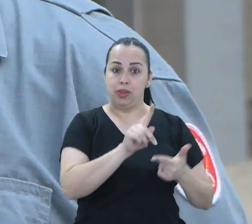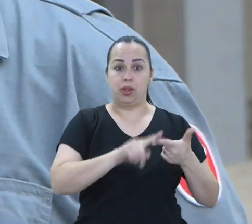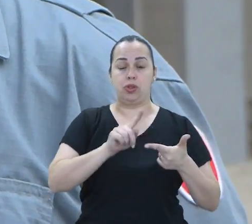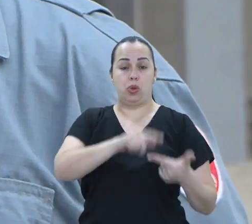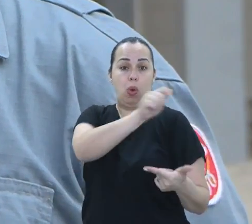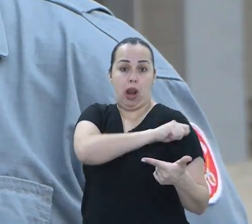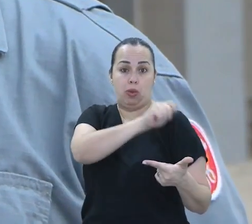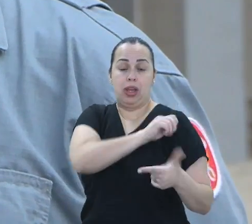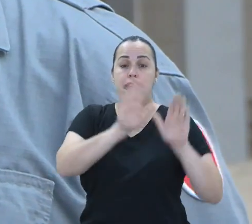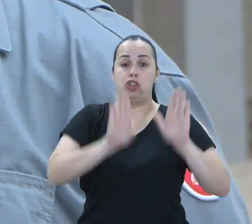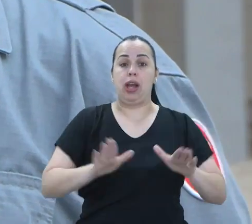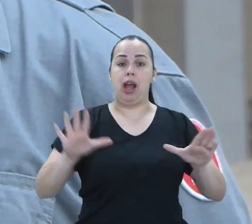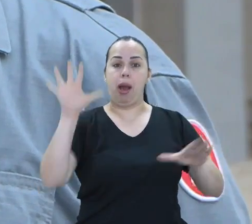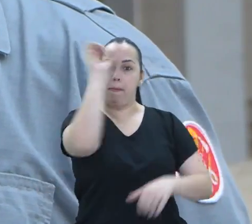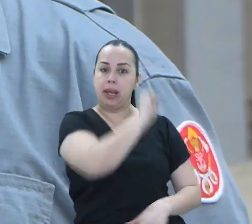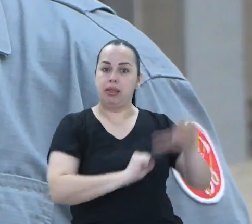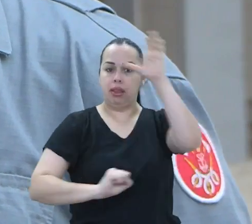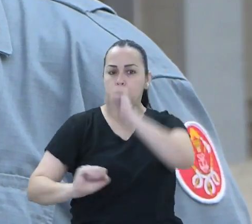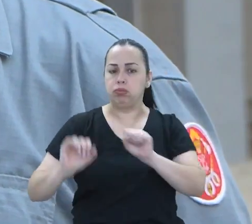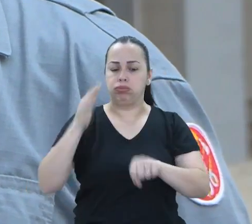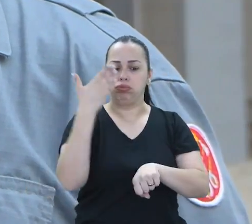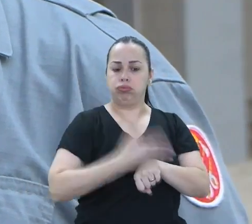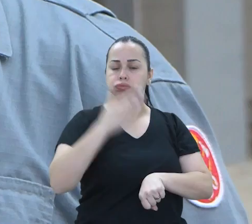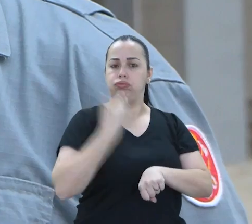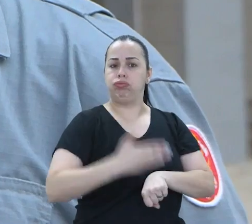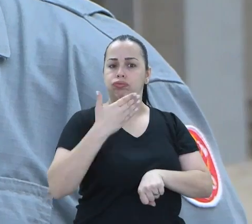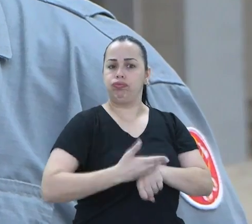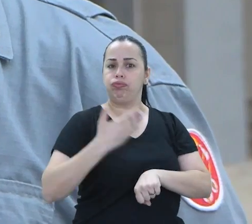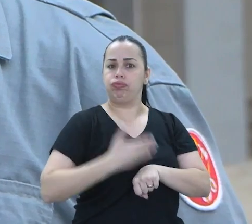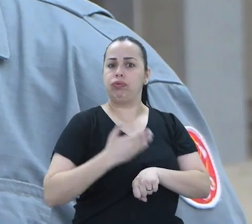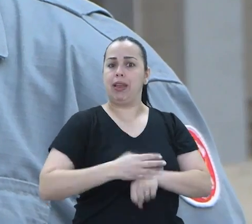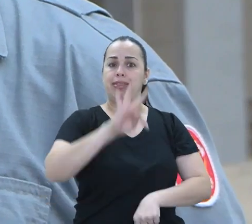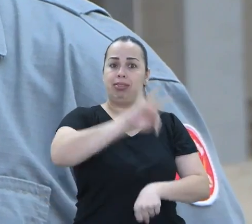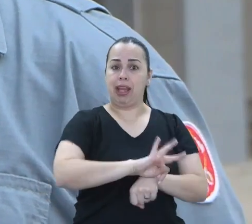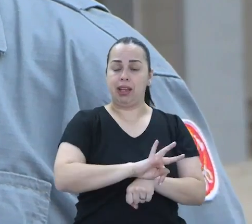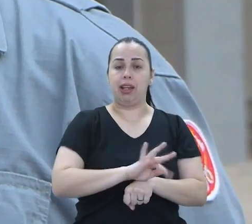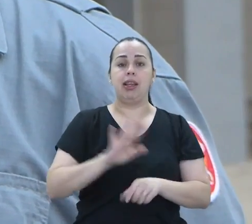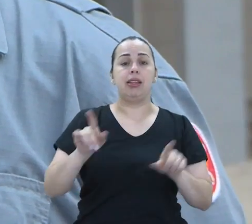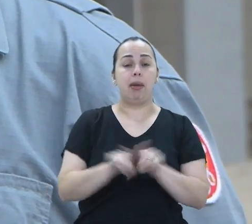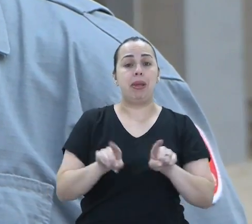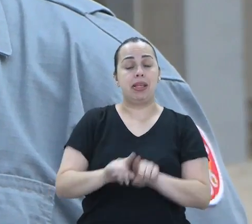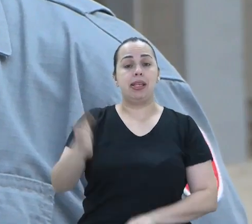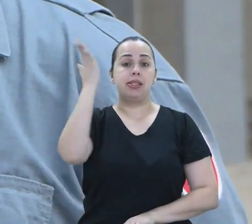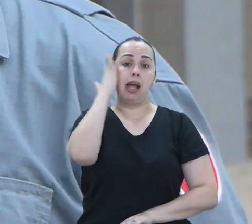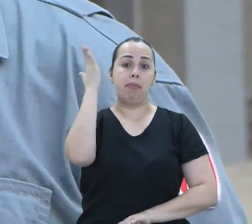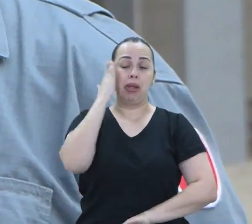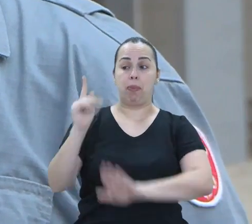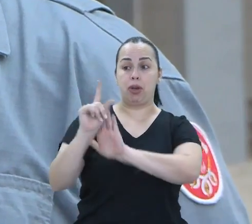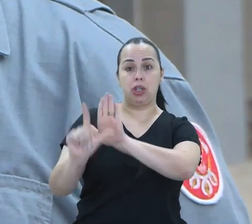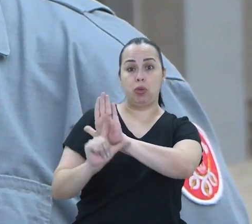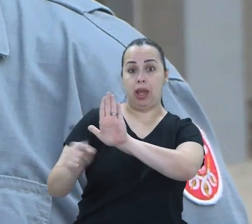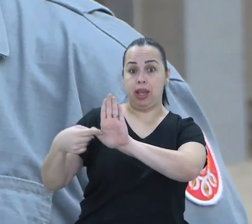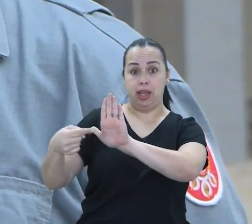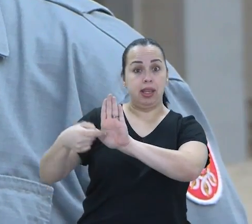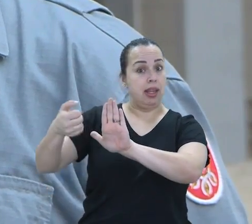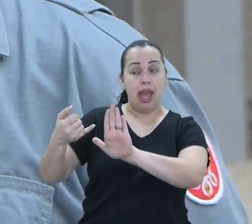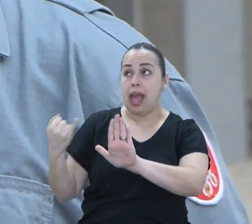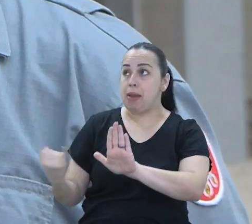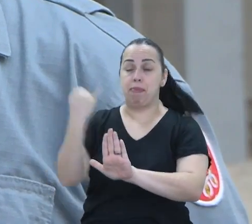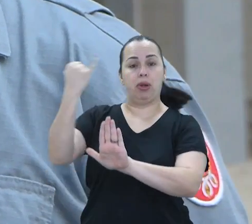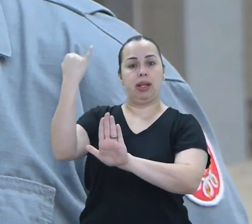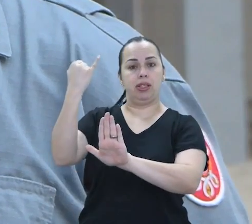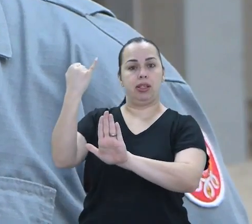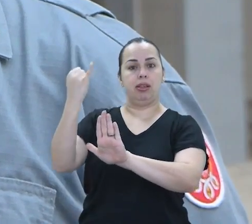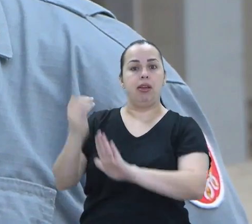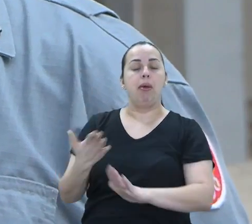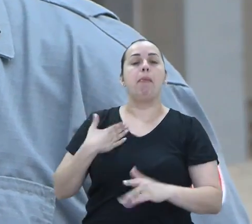também estão treinados e têm o conhecimento desse projeto de lei, dessa exigência, facilita muito